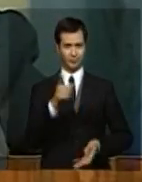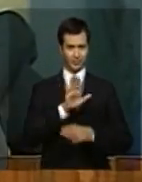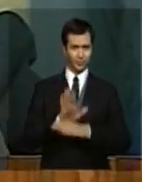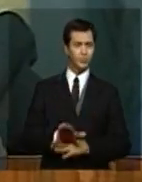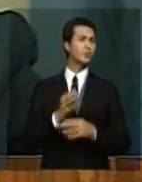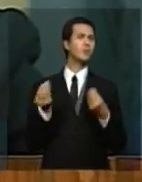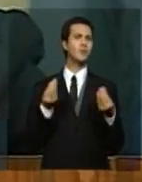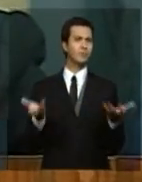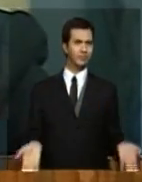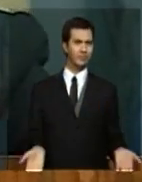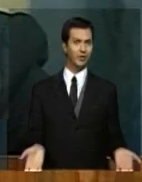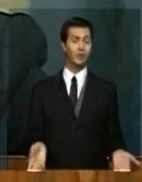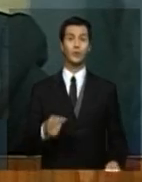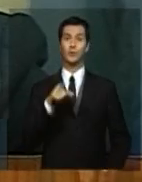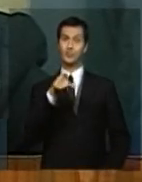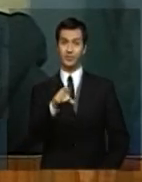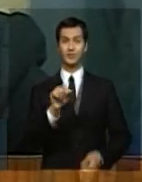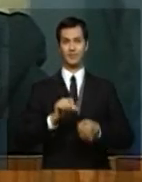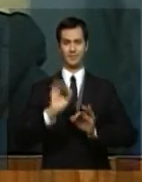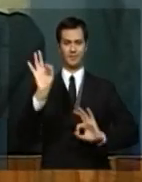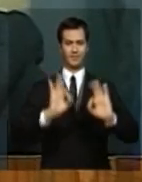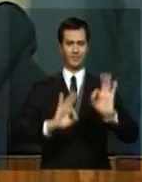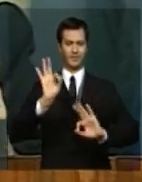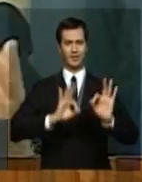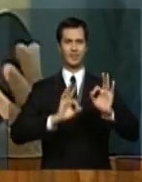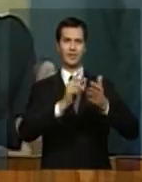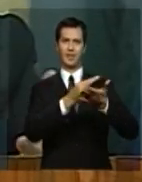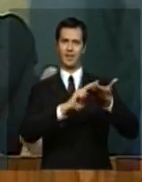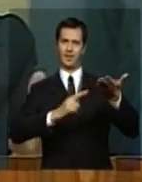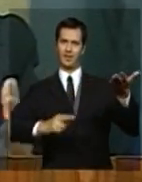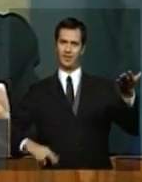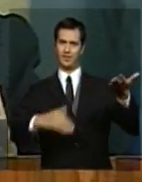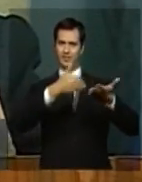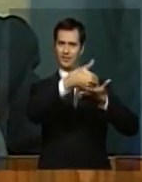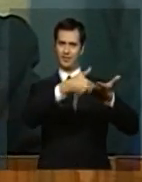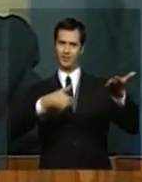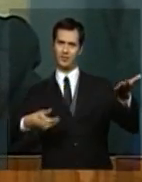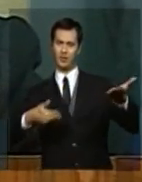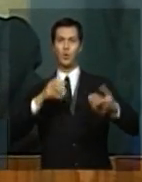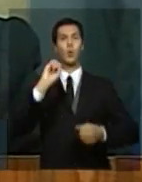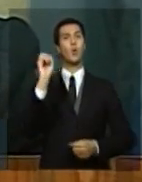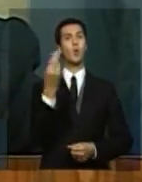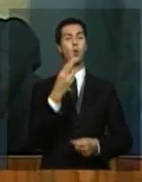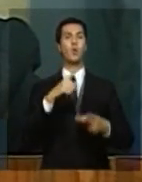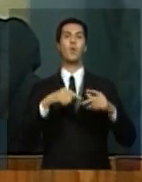pequena redação com um pequeno artigo